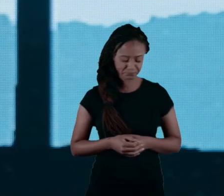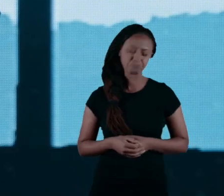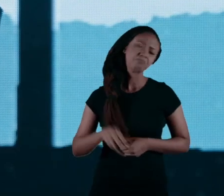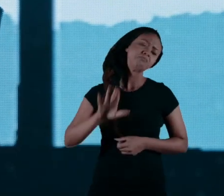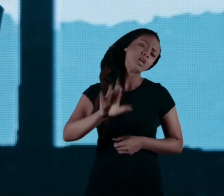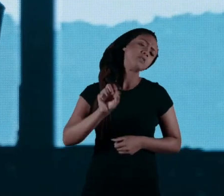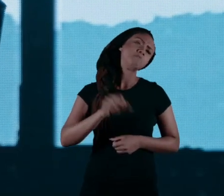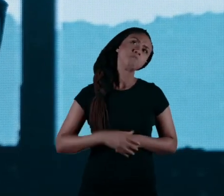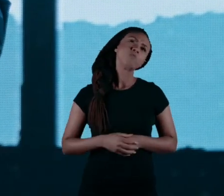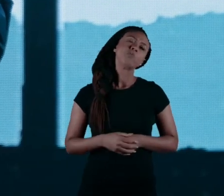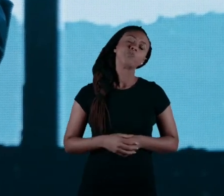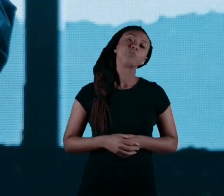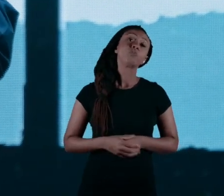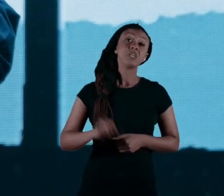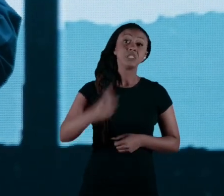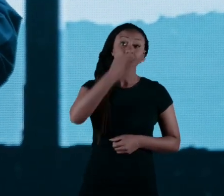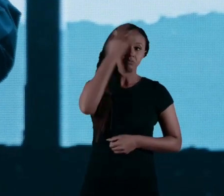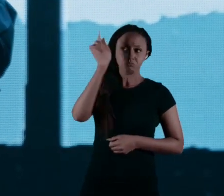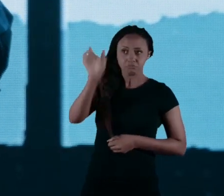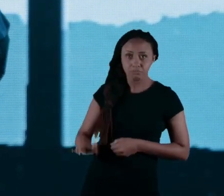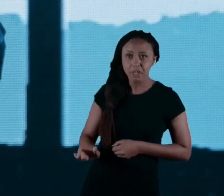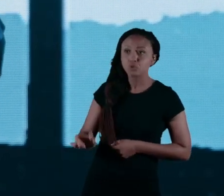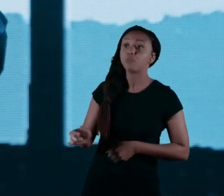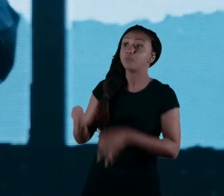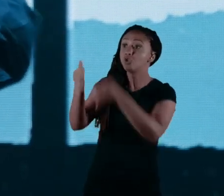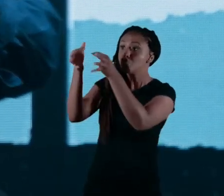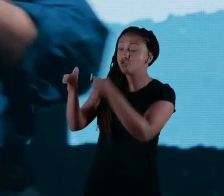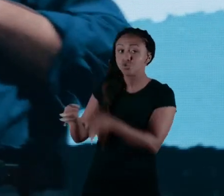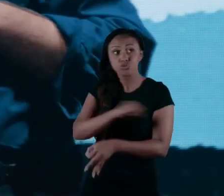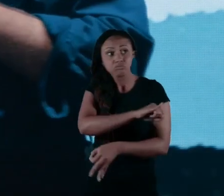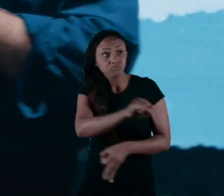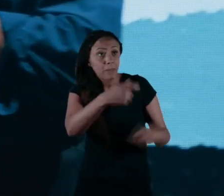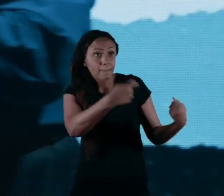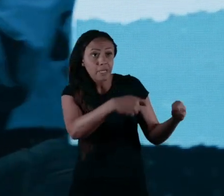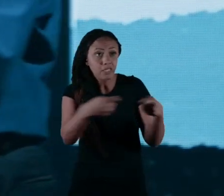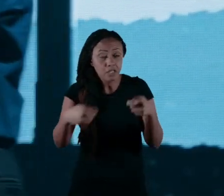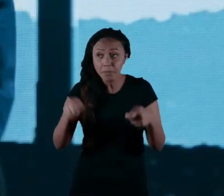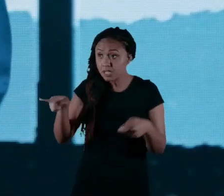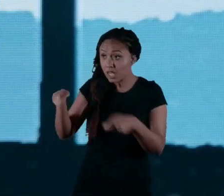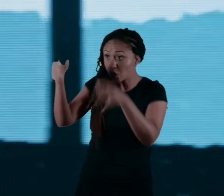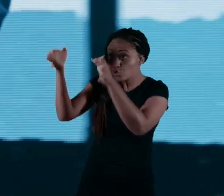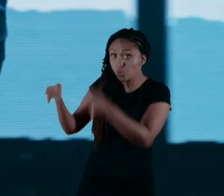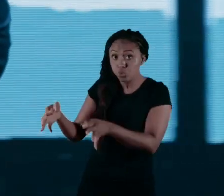Quando alguém é justo com aqueles que são necessitados.